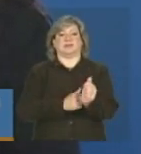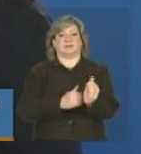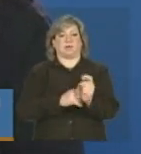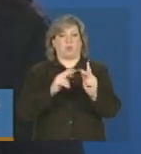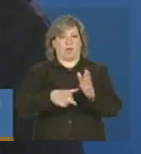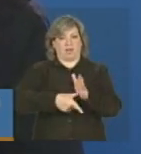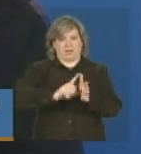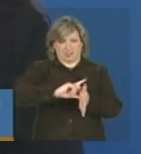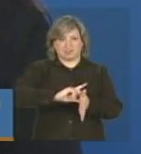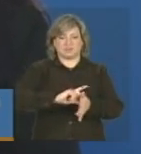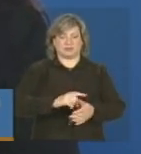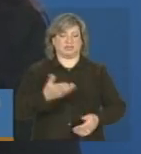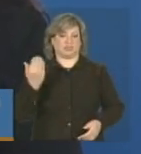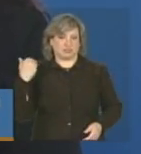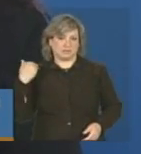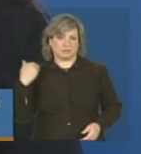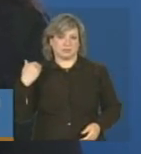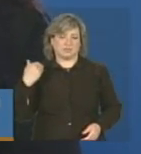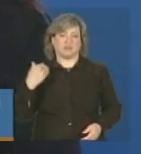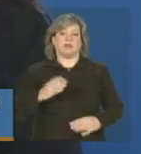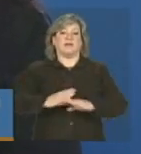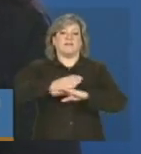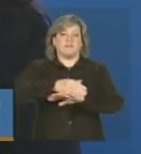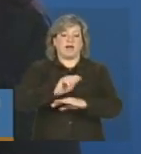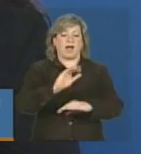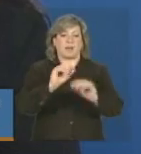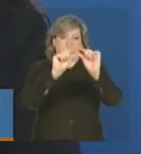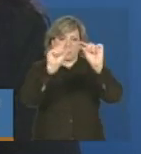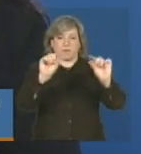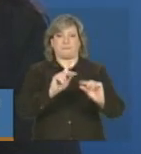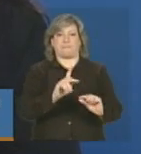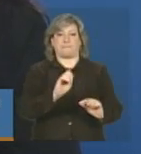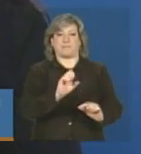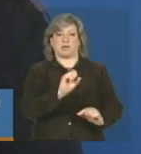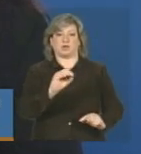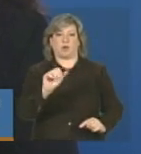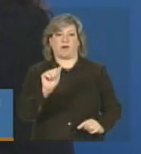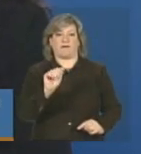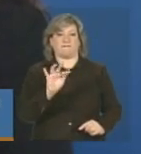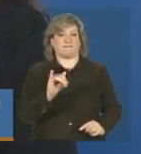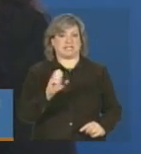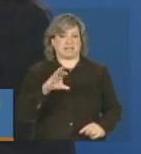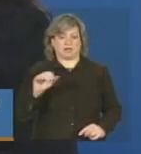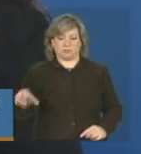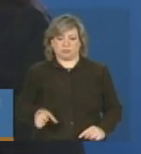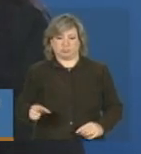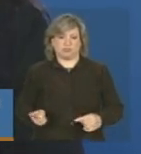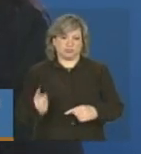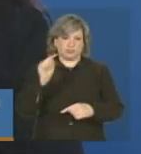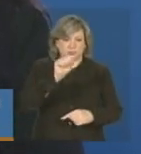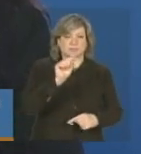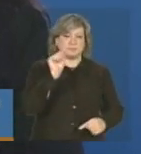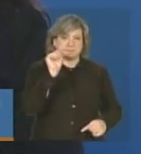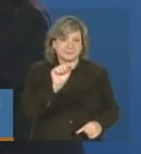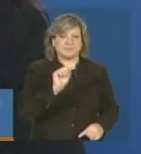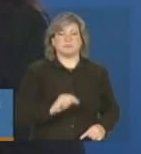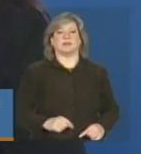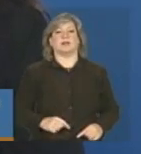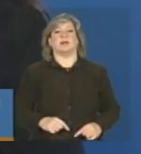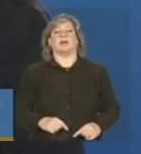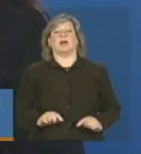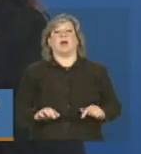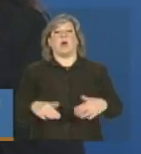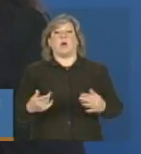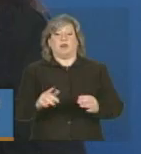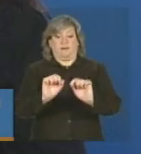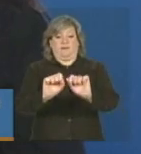senha antiga, vá na aba Pessoa Física. Aí, quando clicar na aba Pessoa Física,